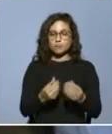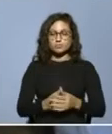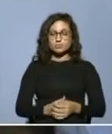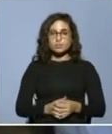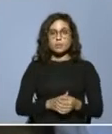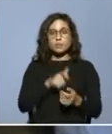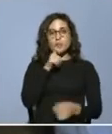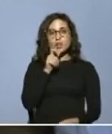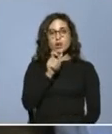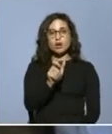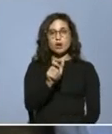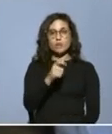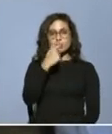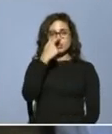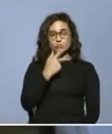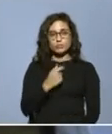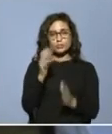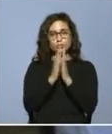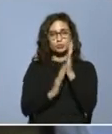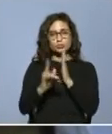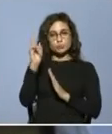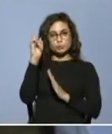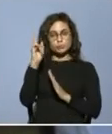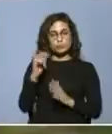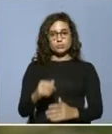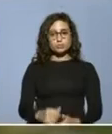Palavra do Senhor.